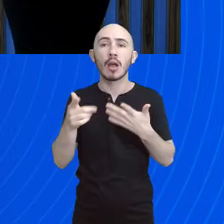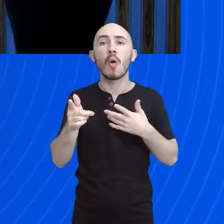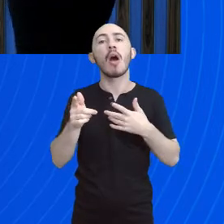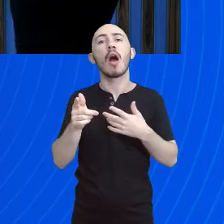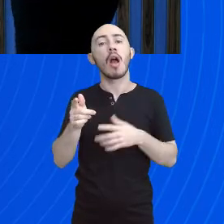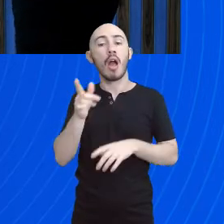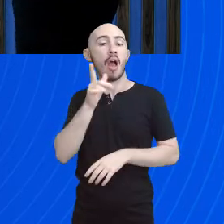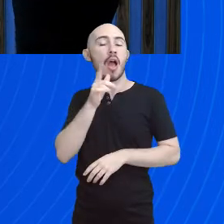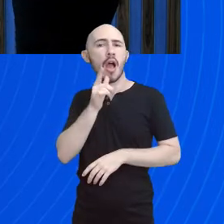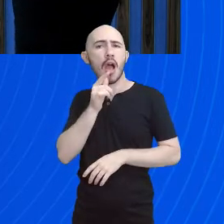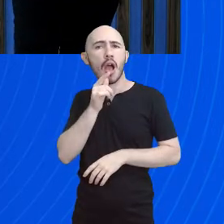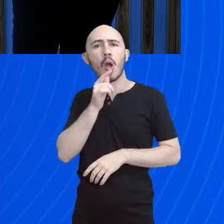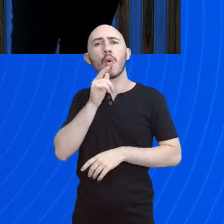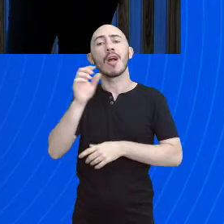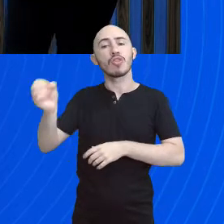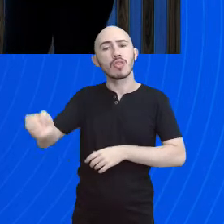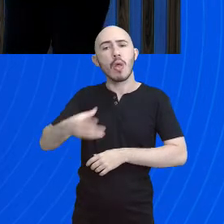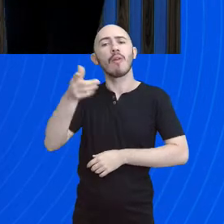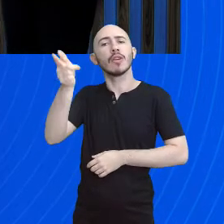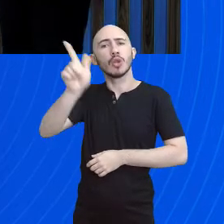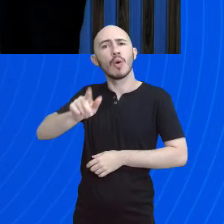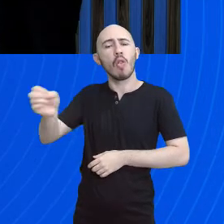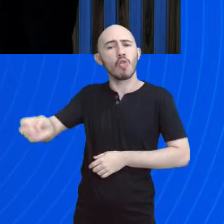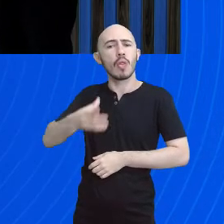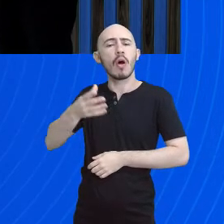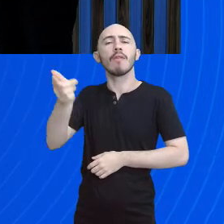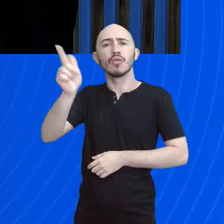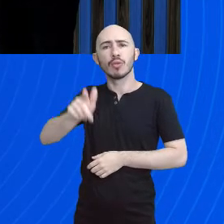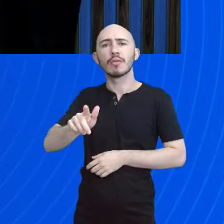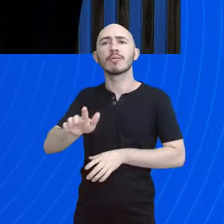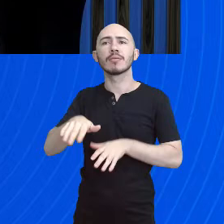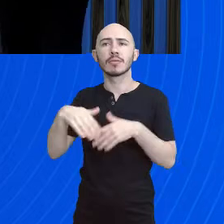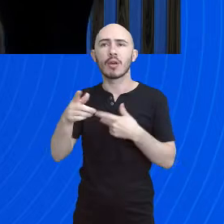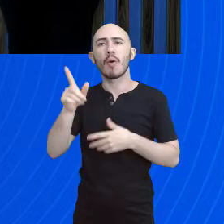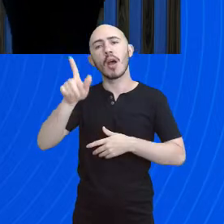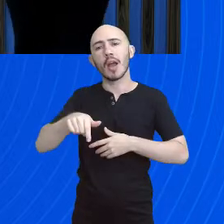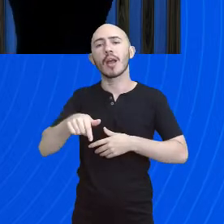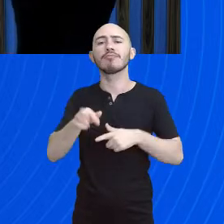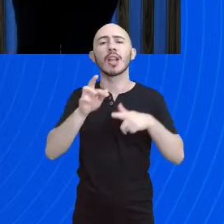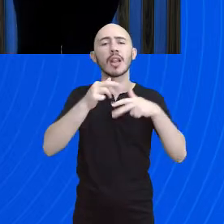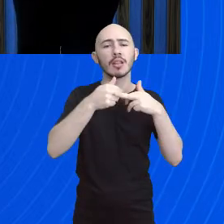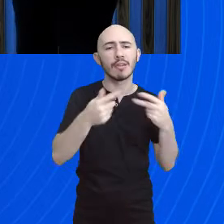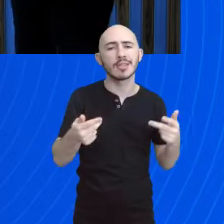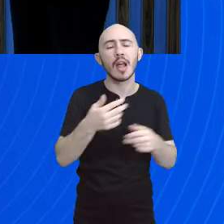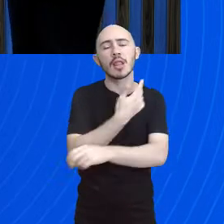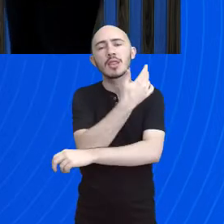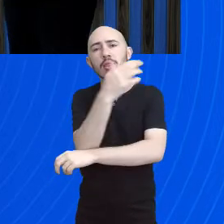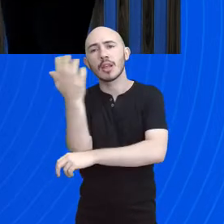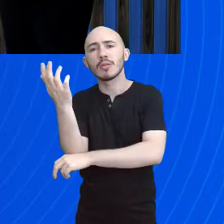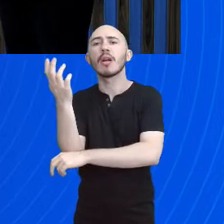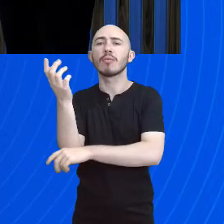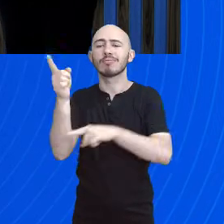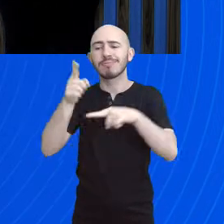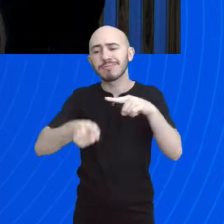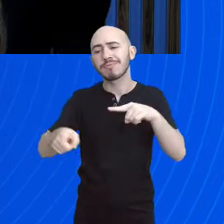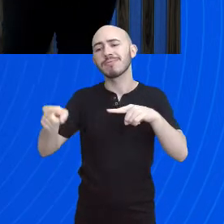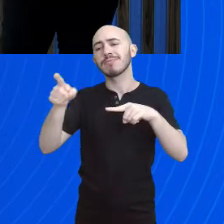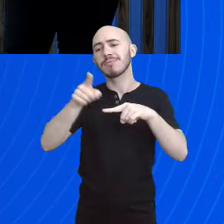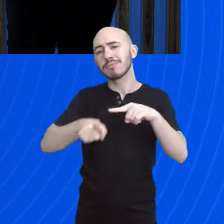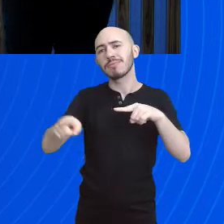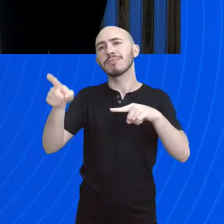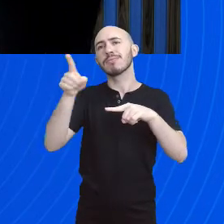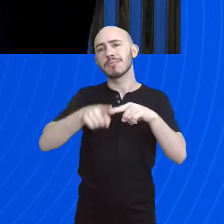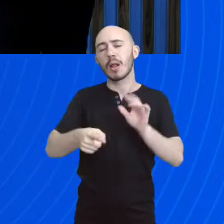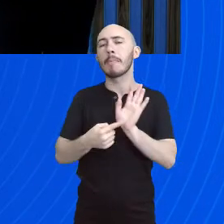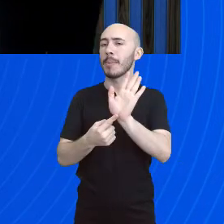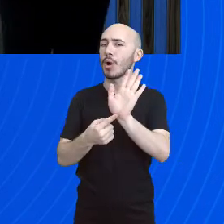renova. Então, ela é um recurso natural, renovável, né? E também exibe aí